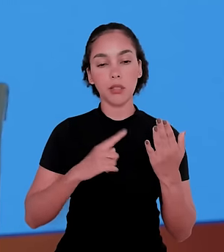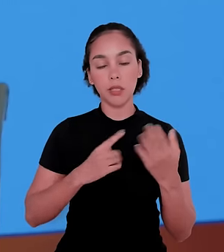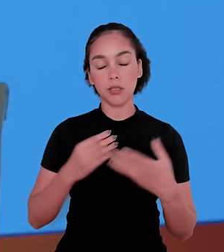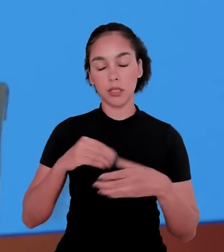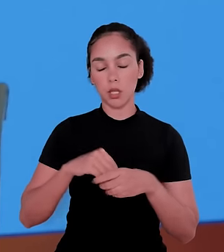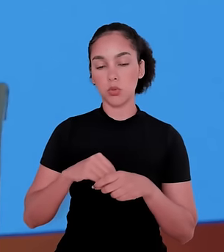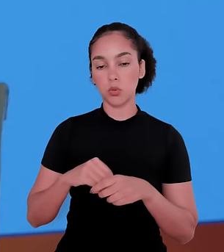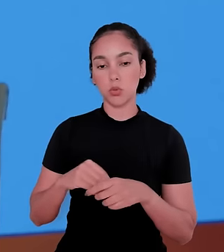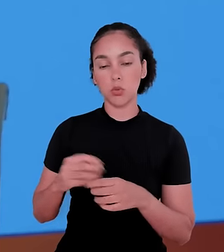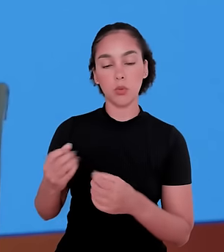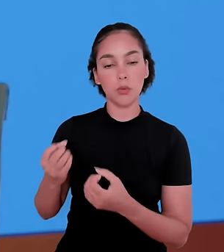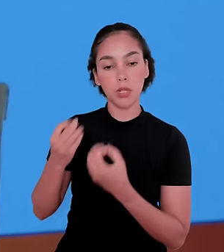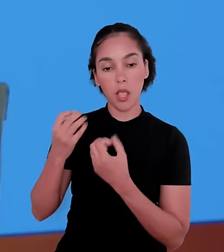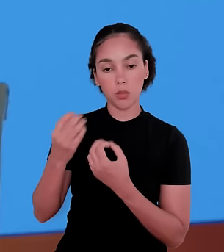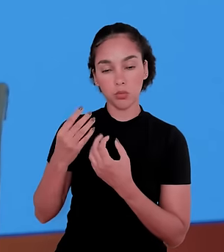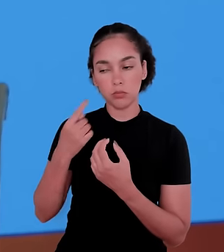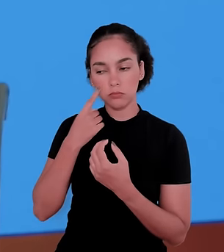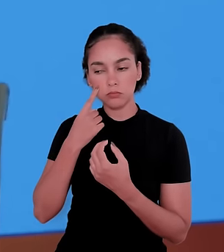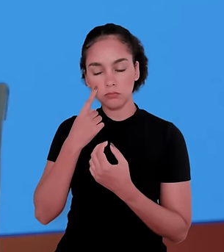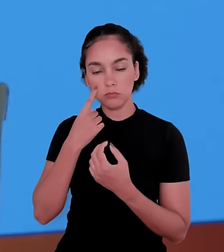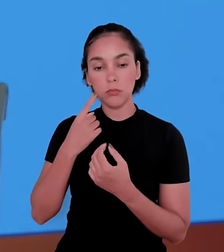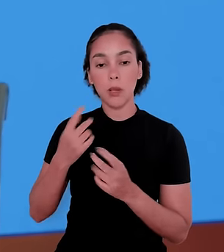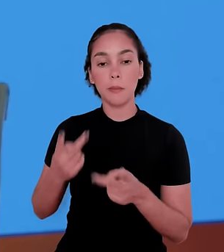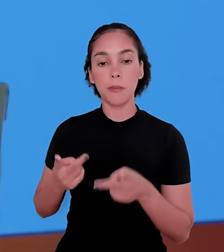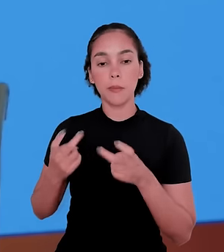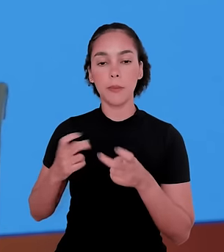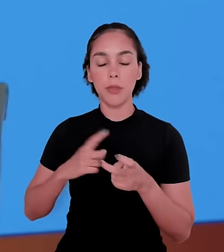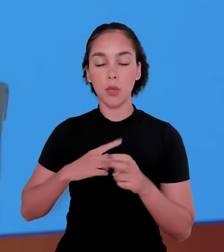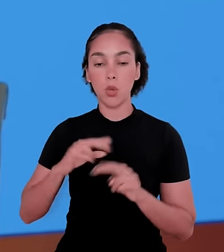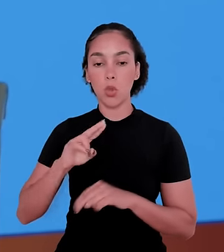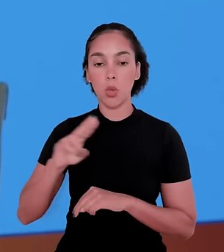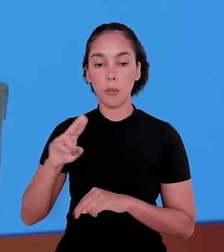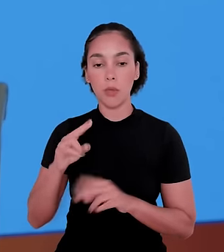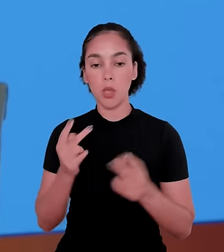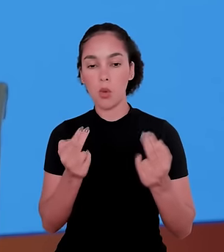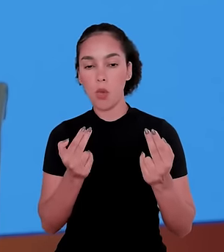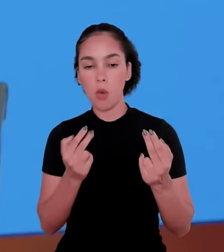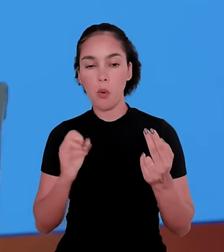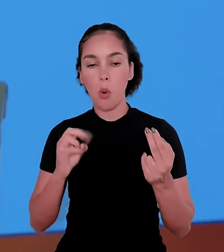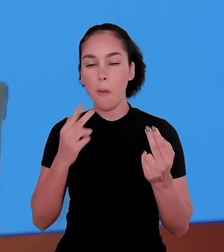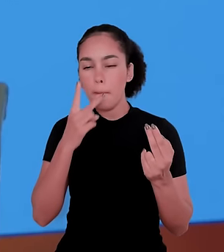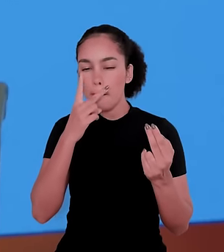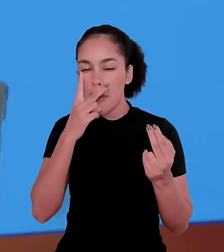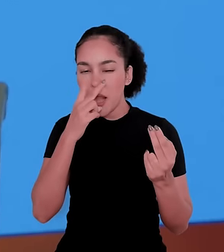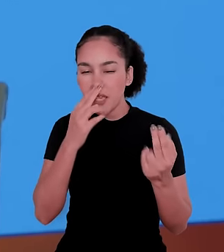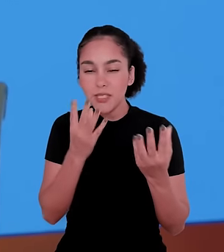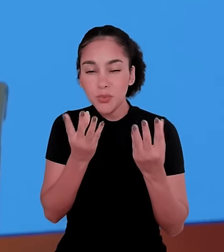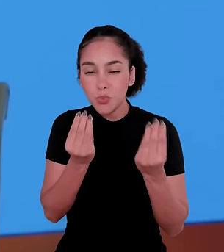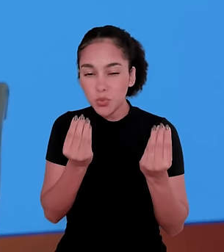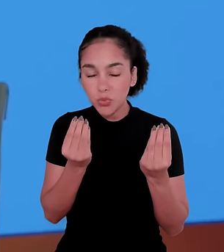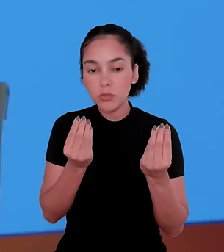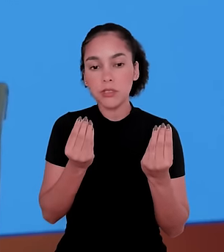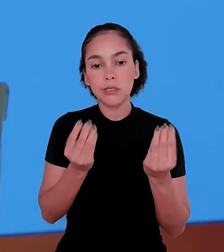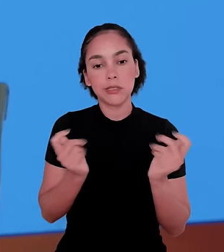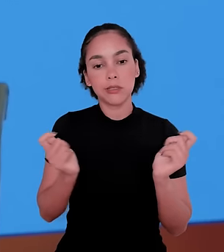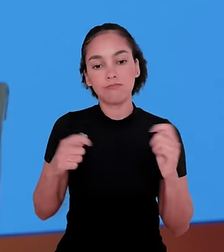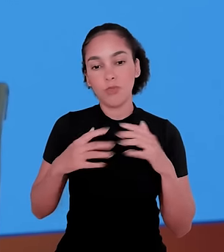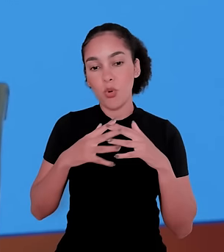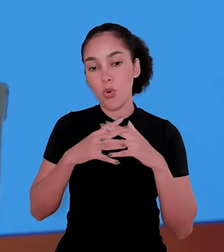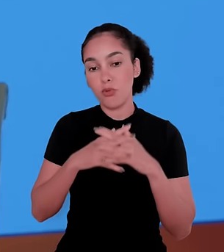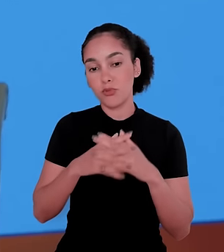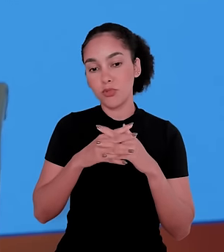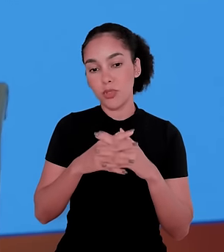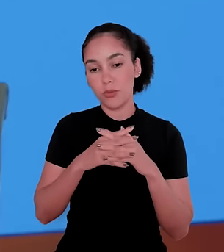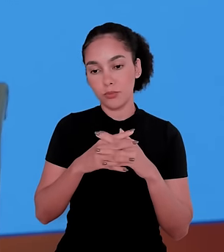no banco de dados e vão ver perceber se existe um nome igual ou muito parecido que pode gerar confusão ao